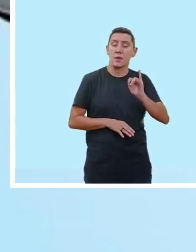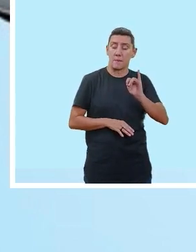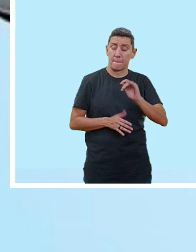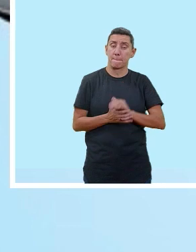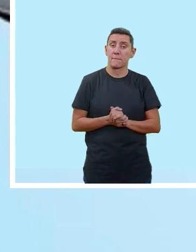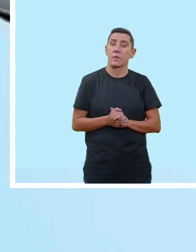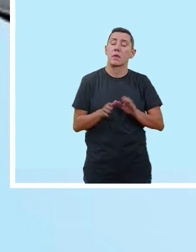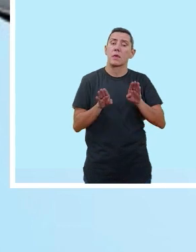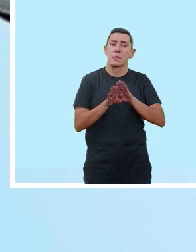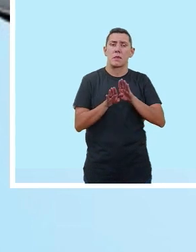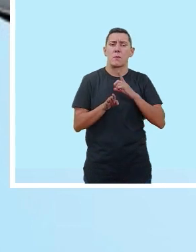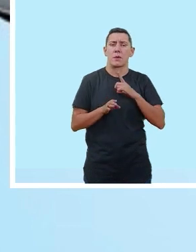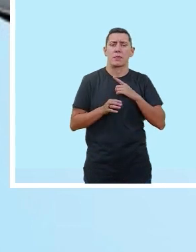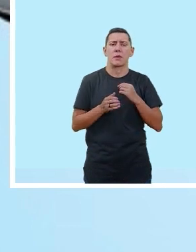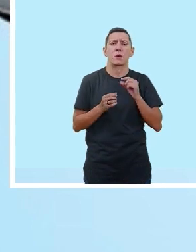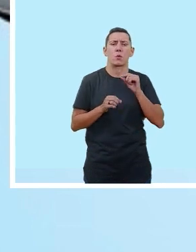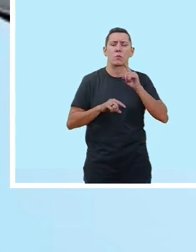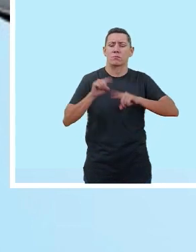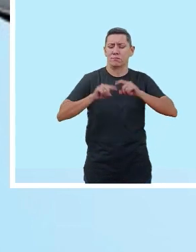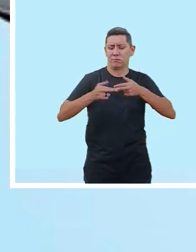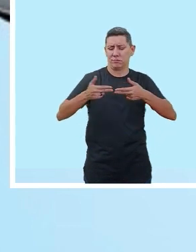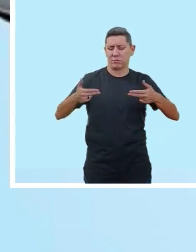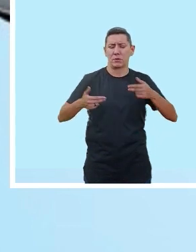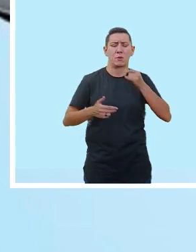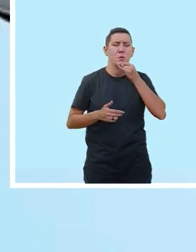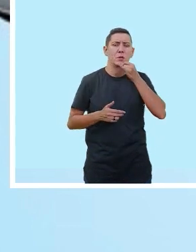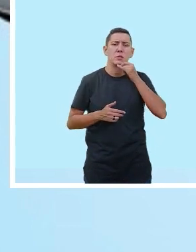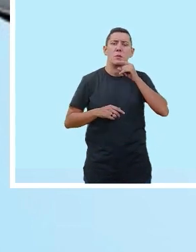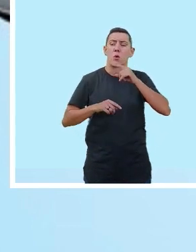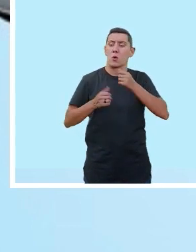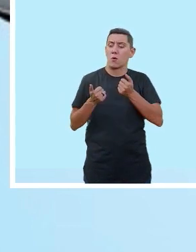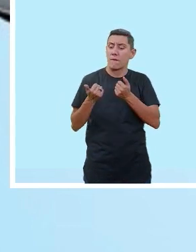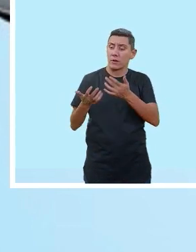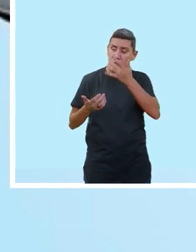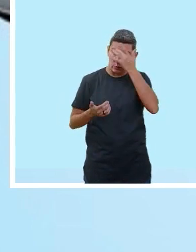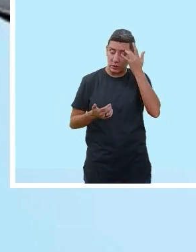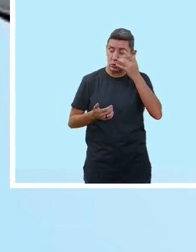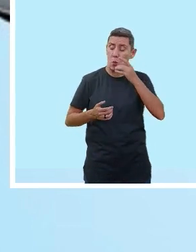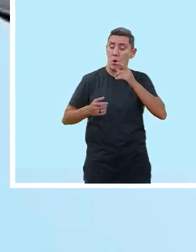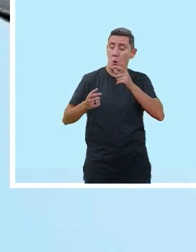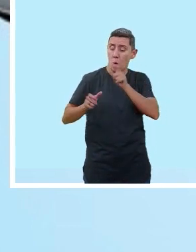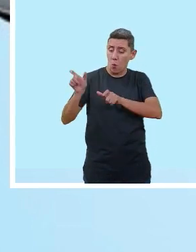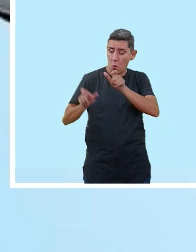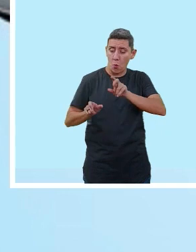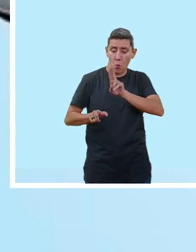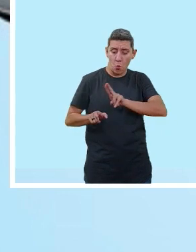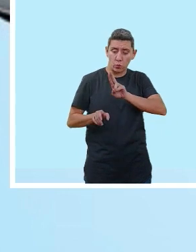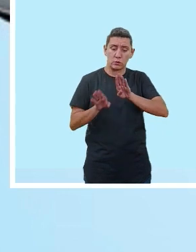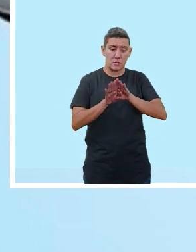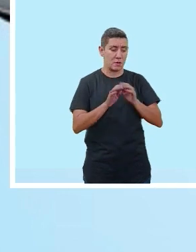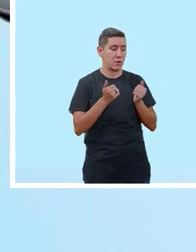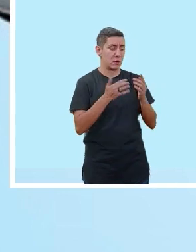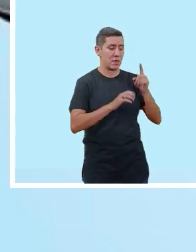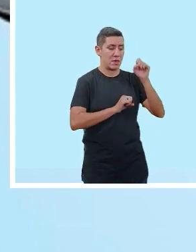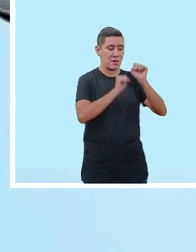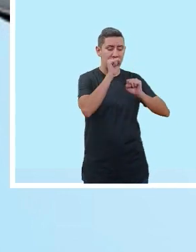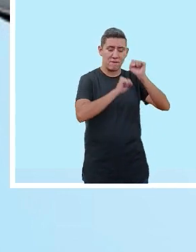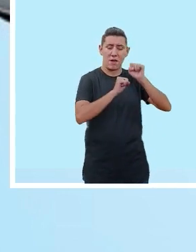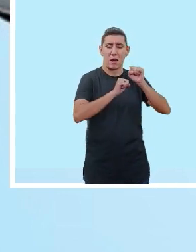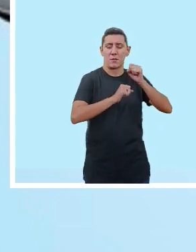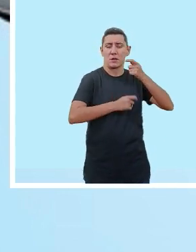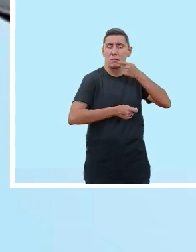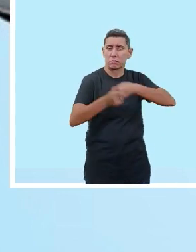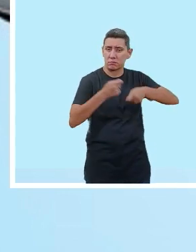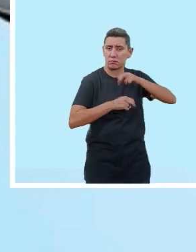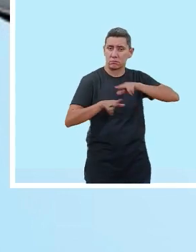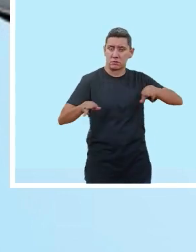fornecendo dispositivos inteligentes desde a parte de consumo até a parte comercial e industrial. Somos mais de